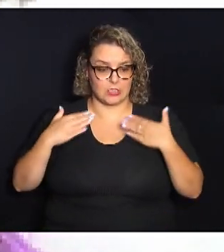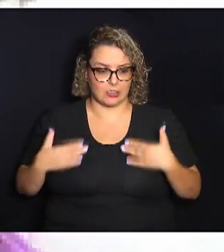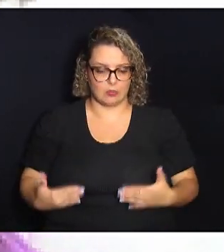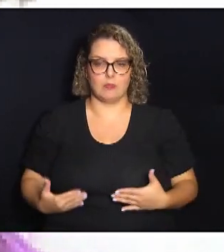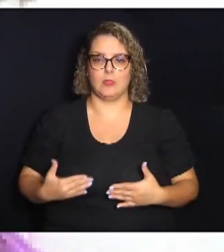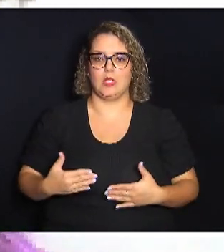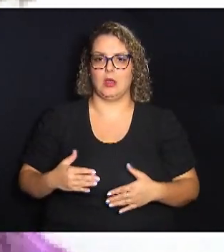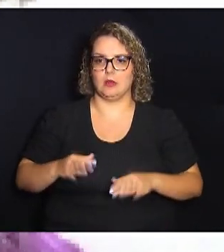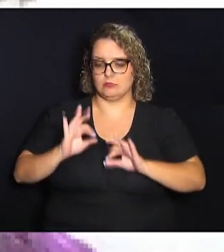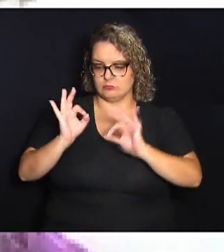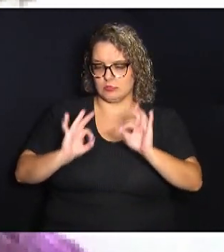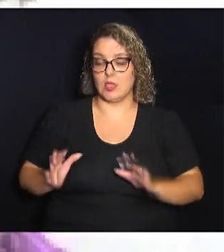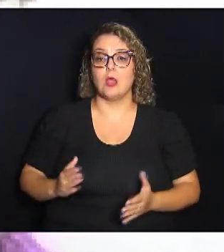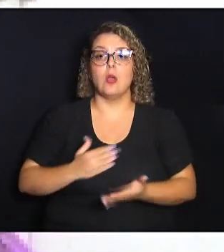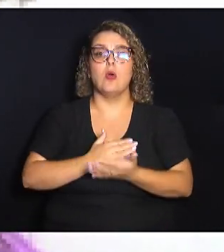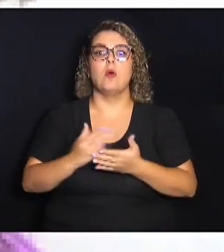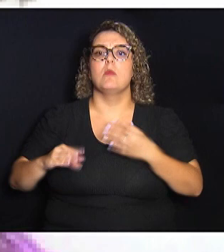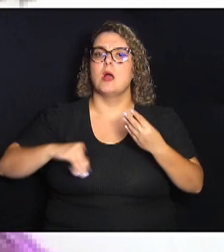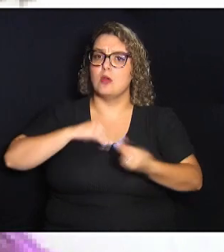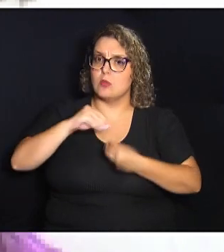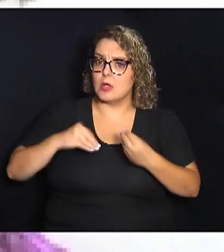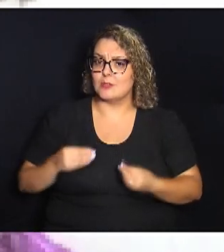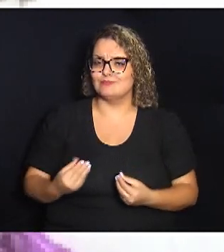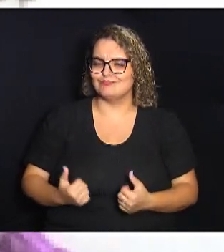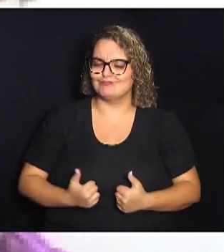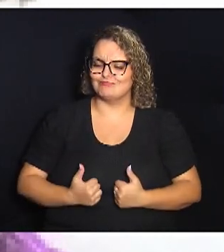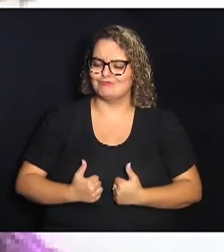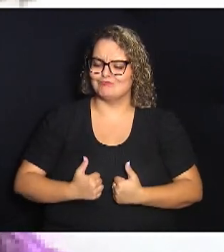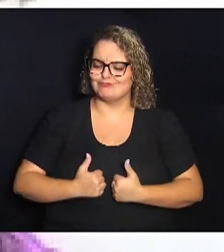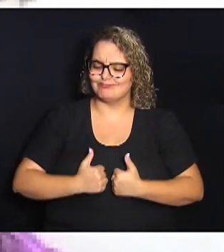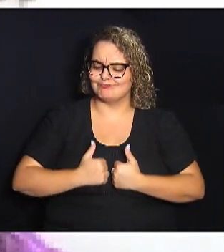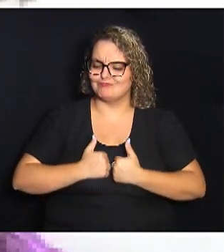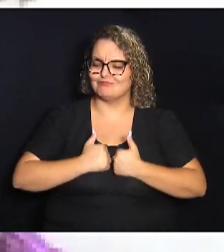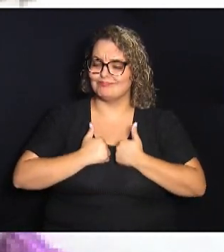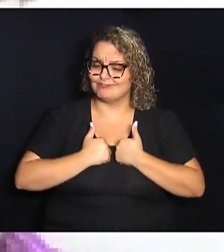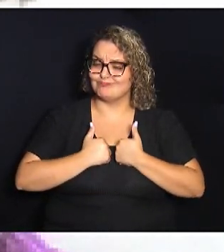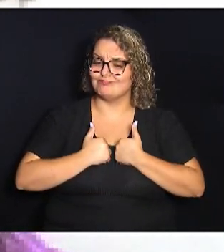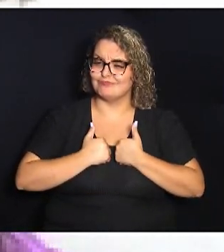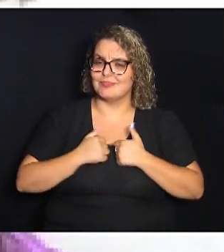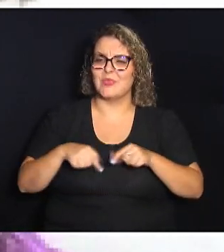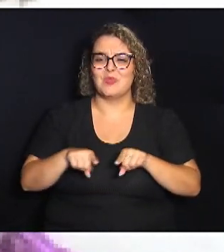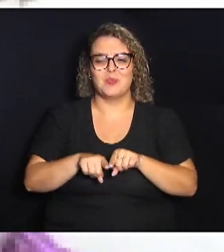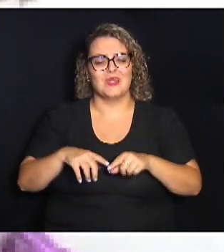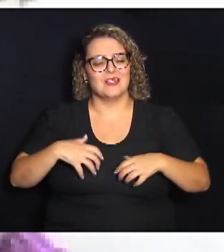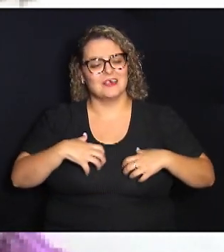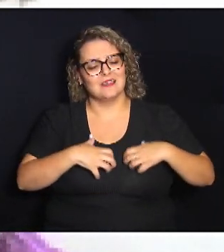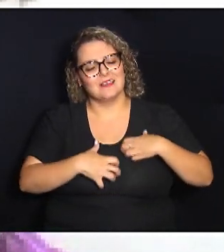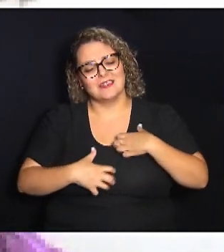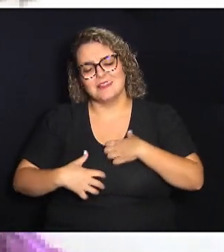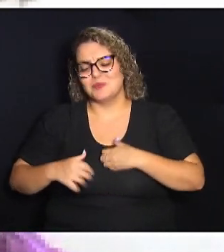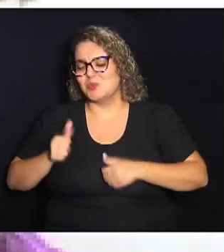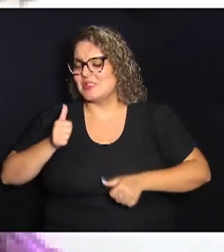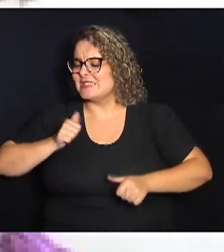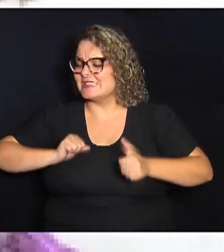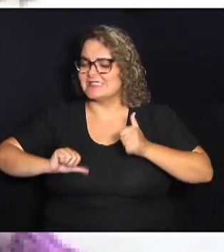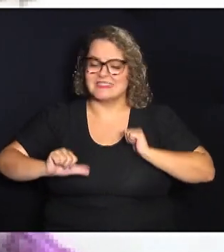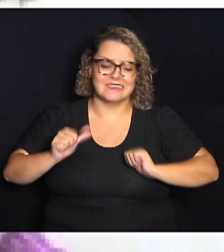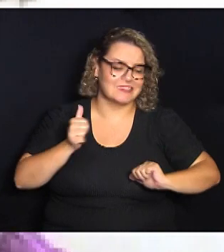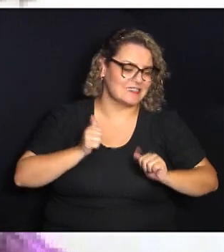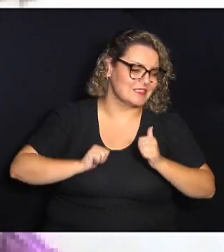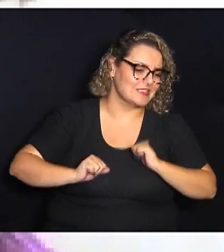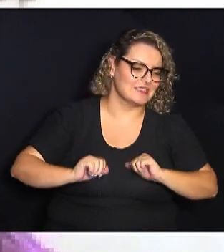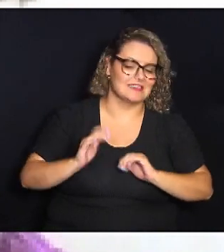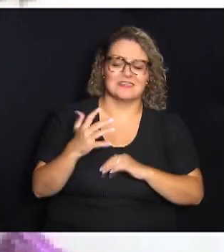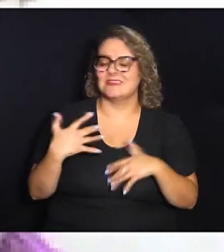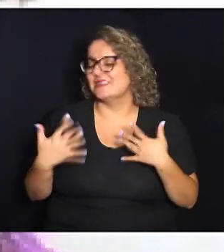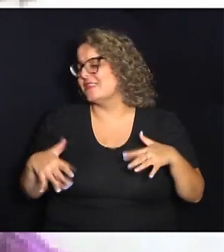e isso tudo começa a mexer muito com a autoestima dela. Fora a questão da angústia pela ansiedade, algumas